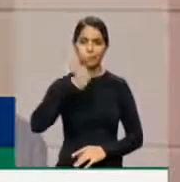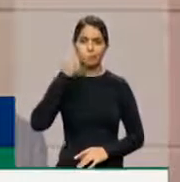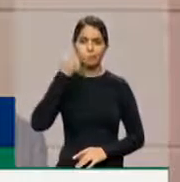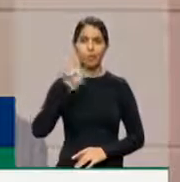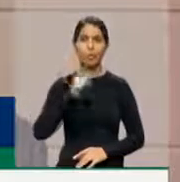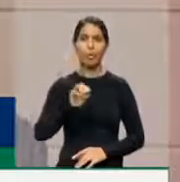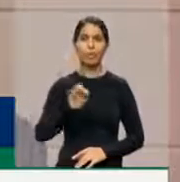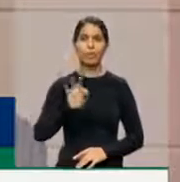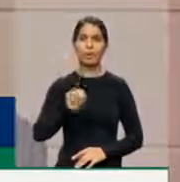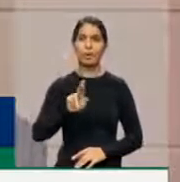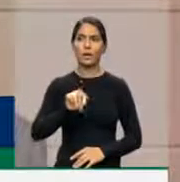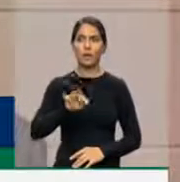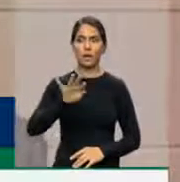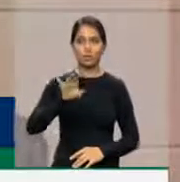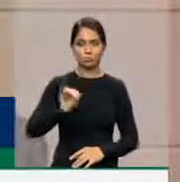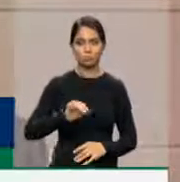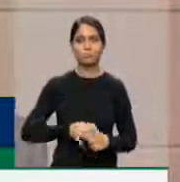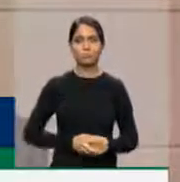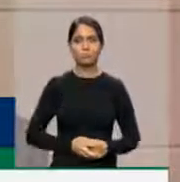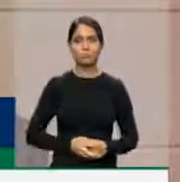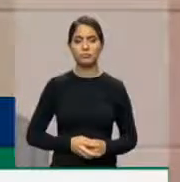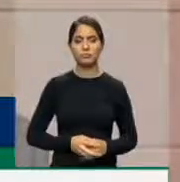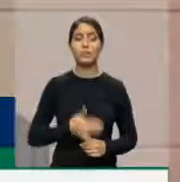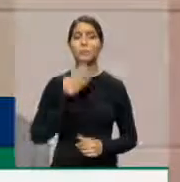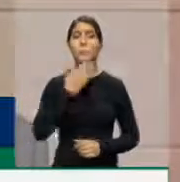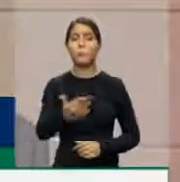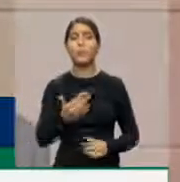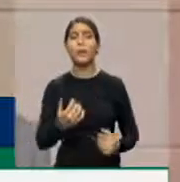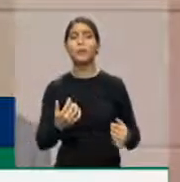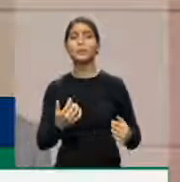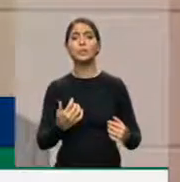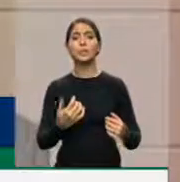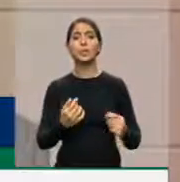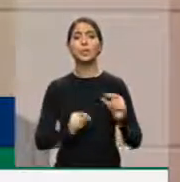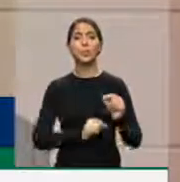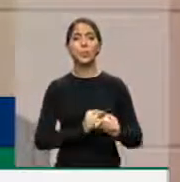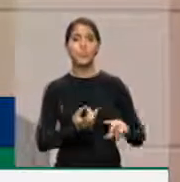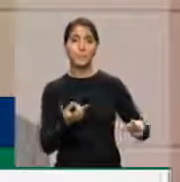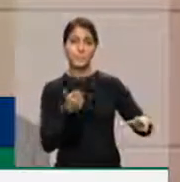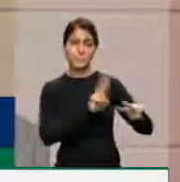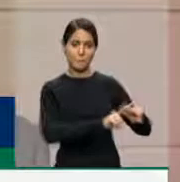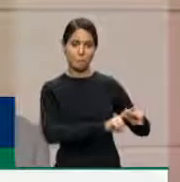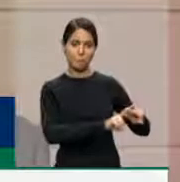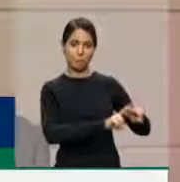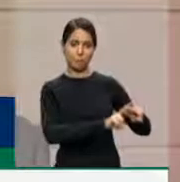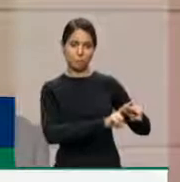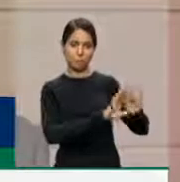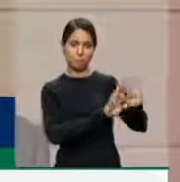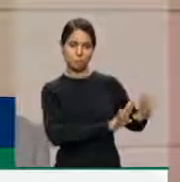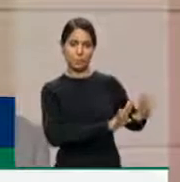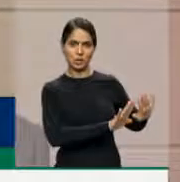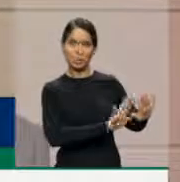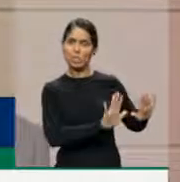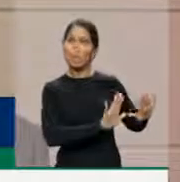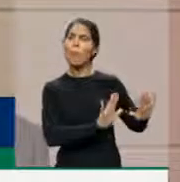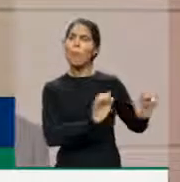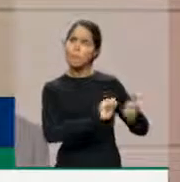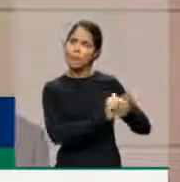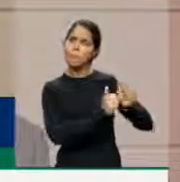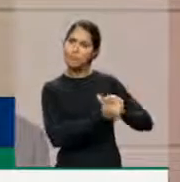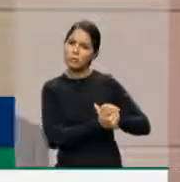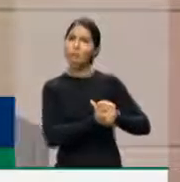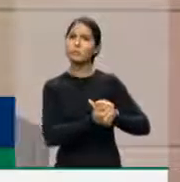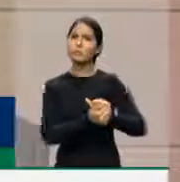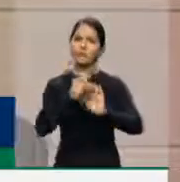Contarato, que impede a substituição da pena privativa de liberdade por pena restritiva de direito. Então,